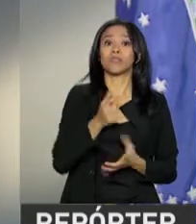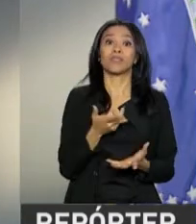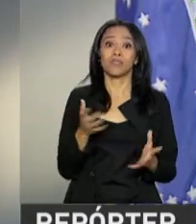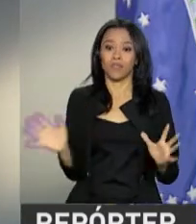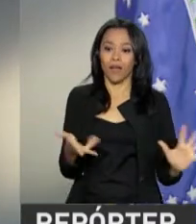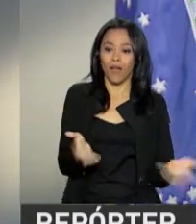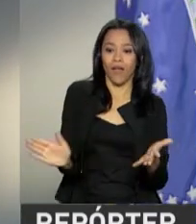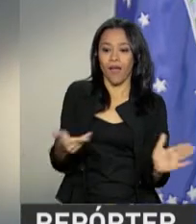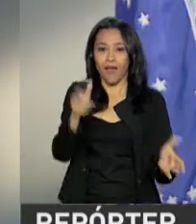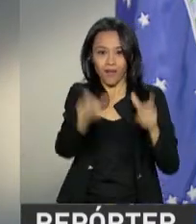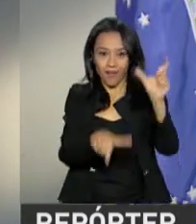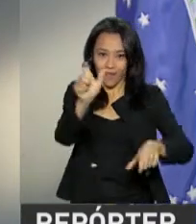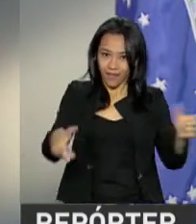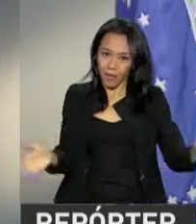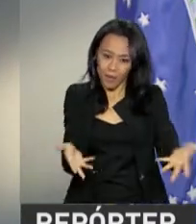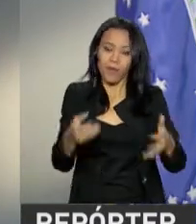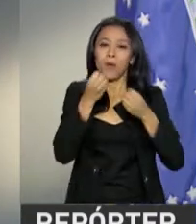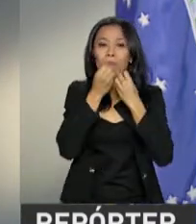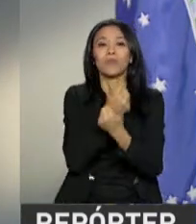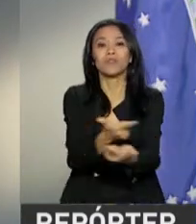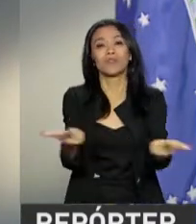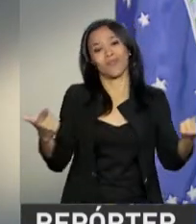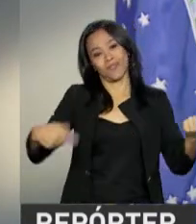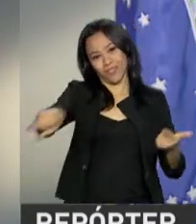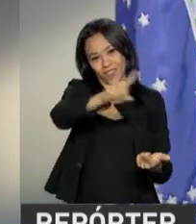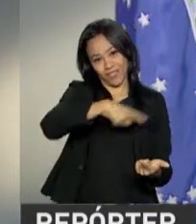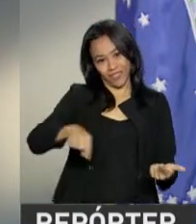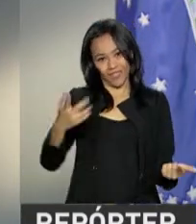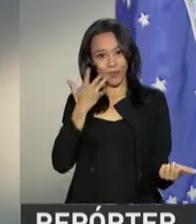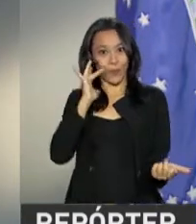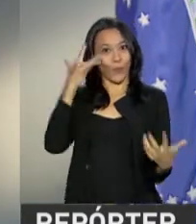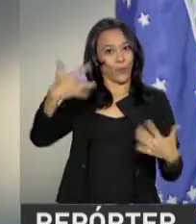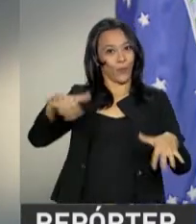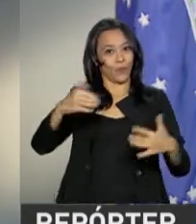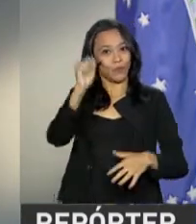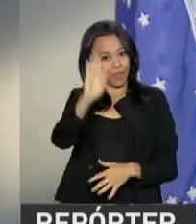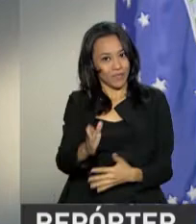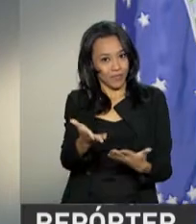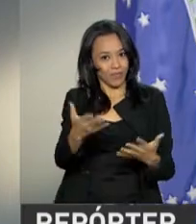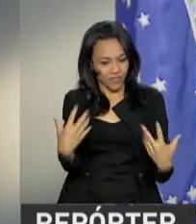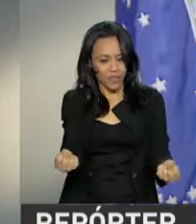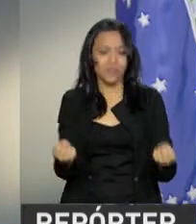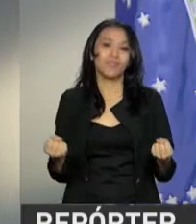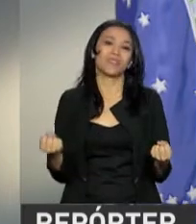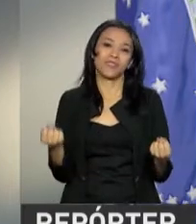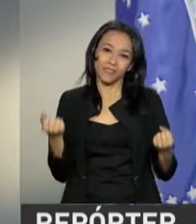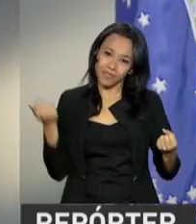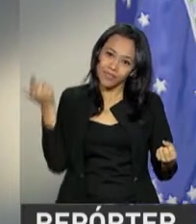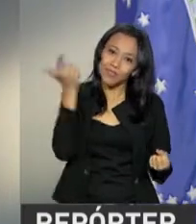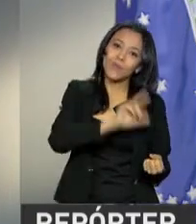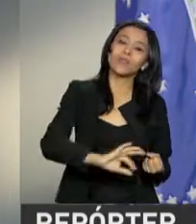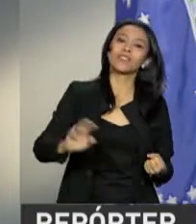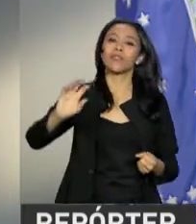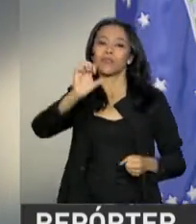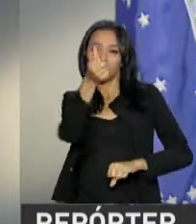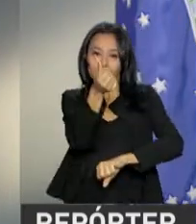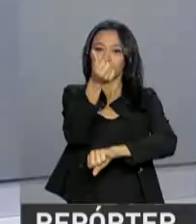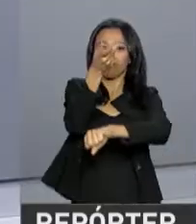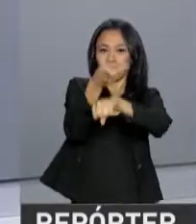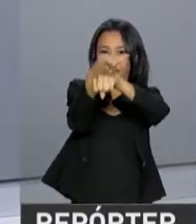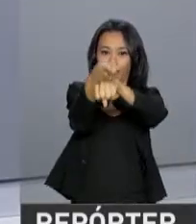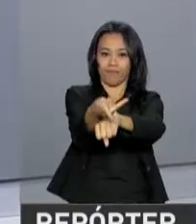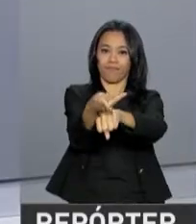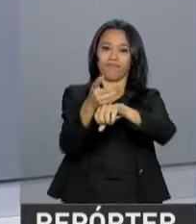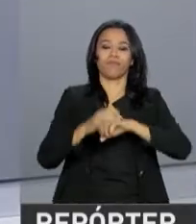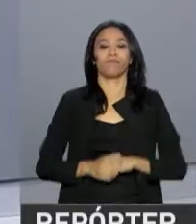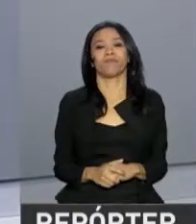gravato boa sorte aos atletas de ouro do brasil e vamos rumo ao hexa